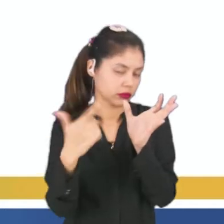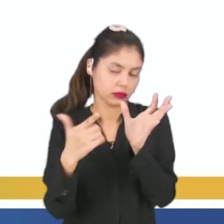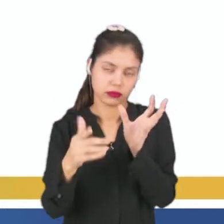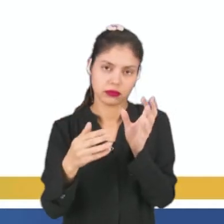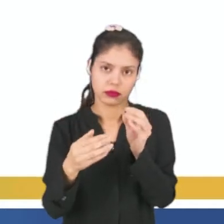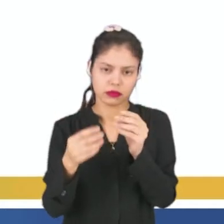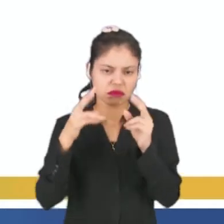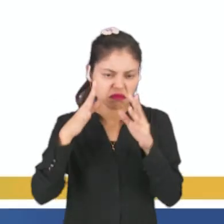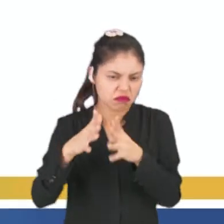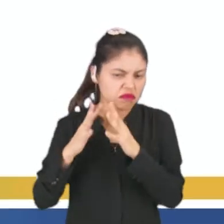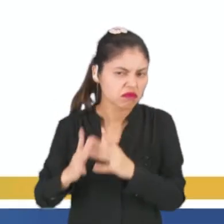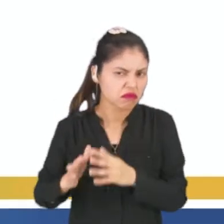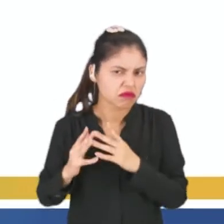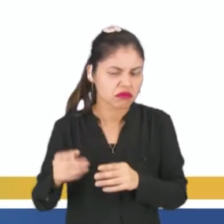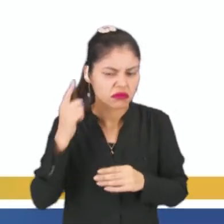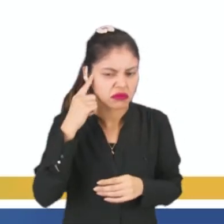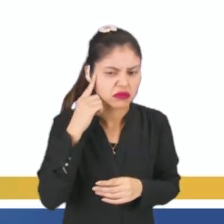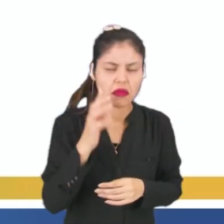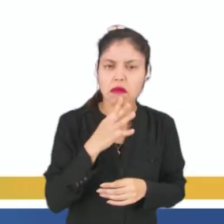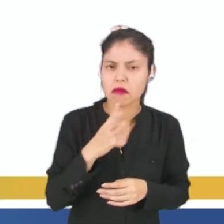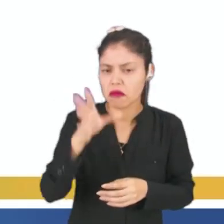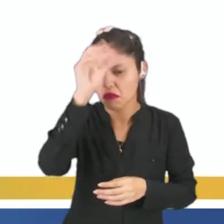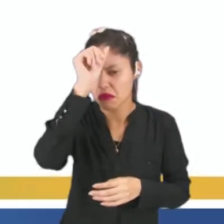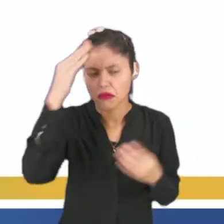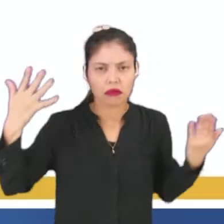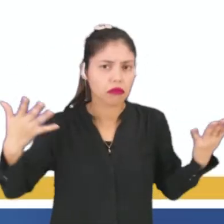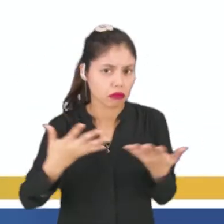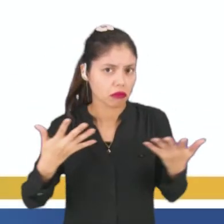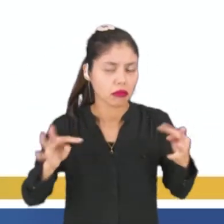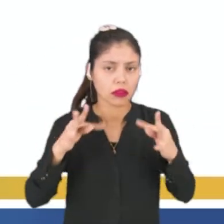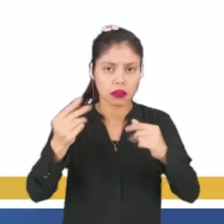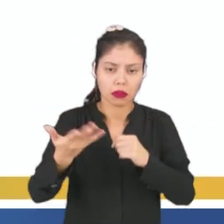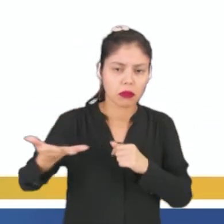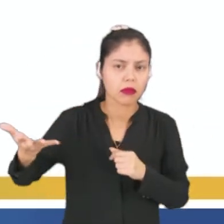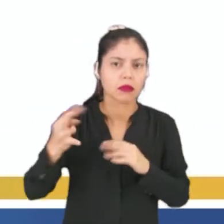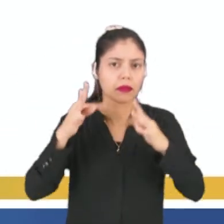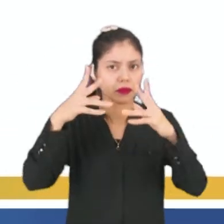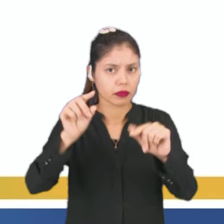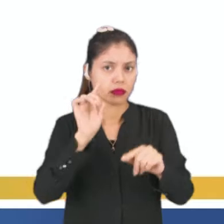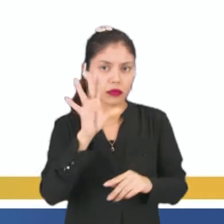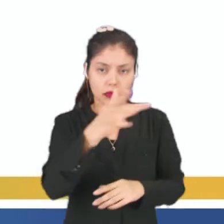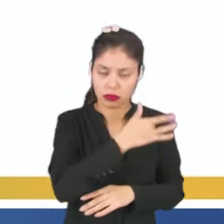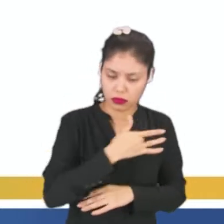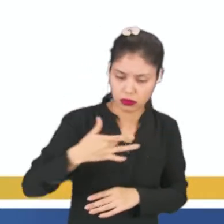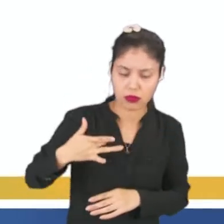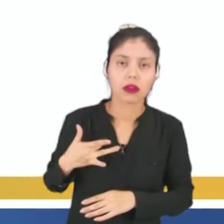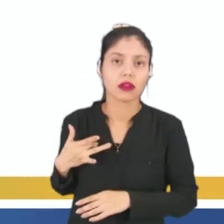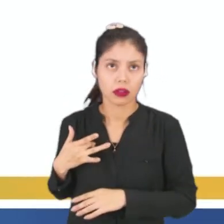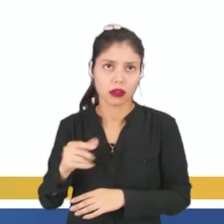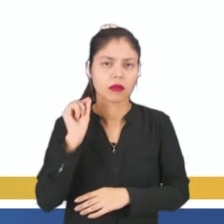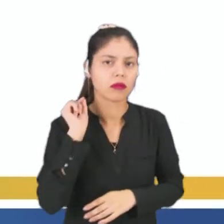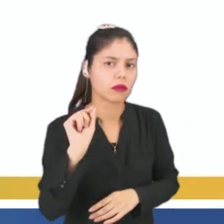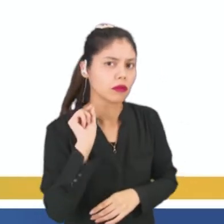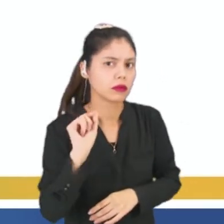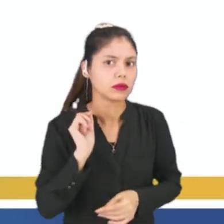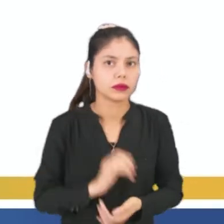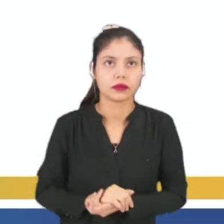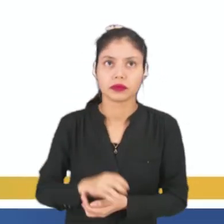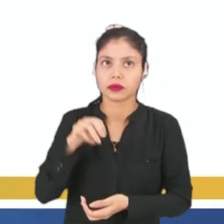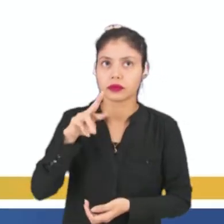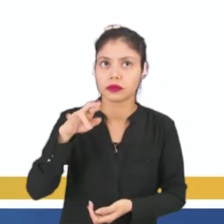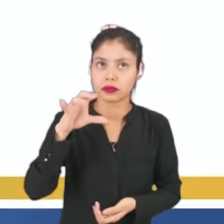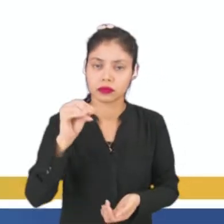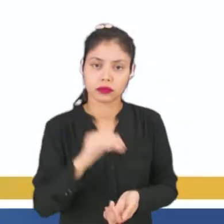muita noção porque a gente não tinha tanto conhecimento. Tudo se baseava, a saúde se baseava em quê? No